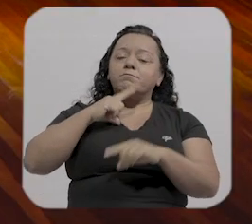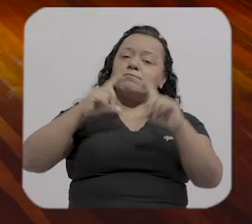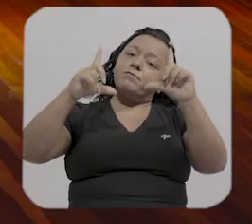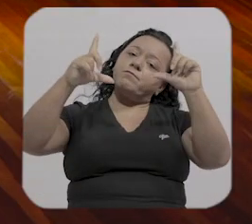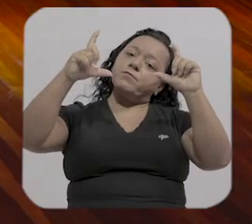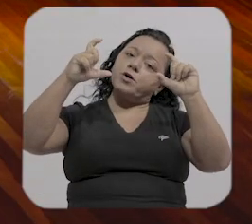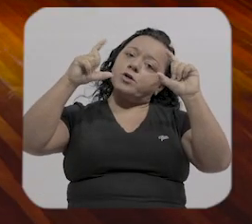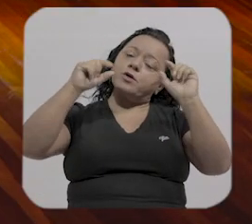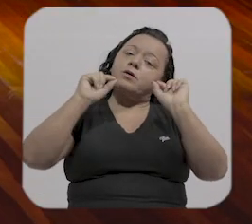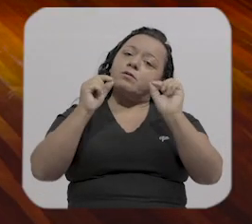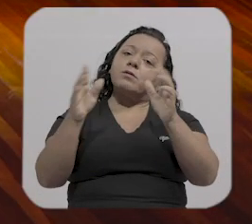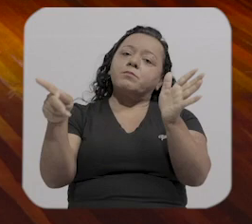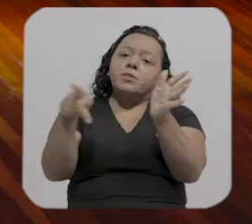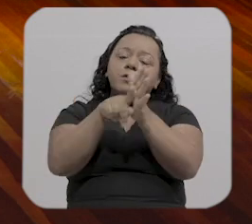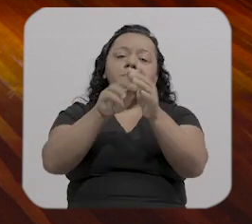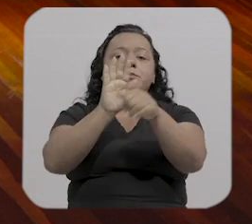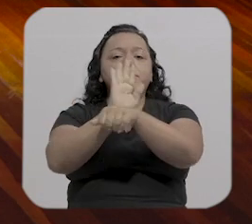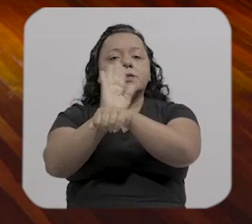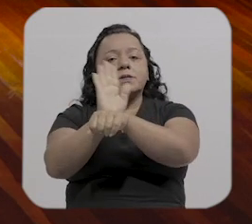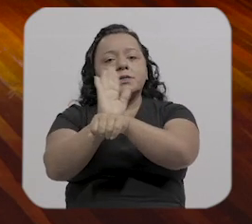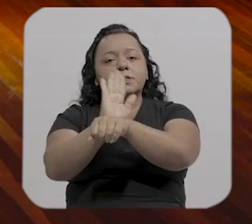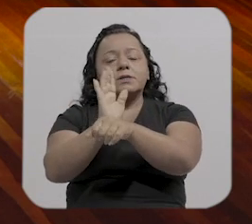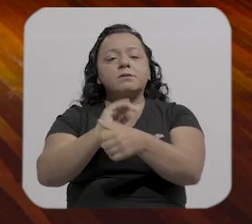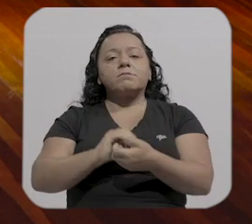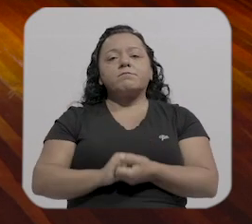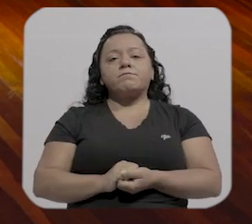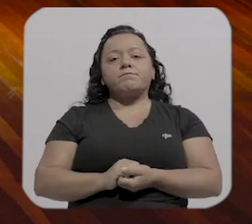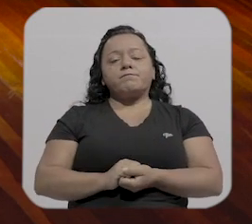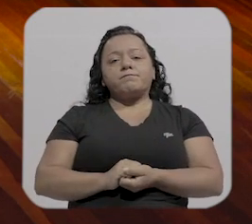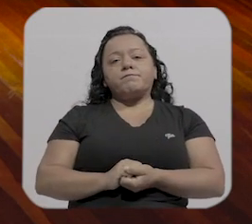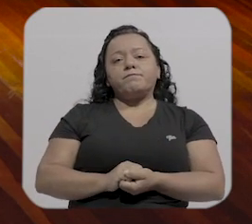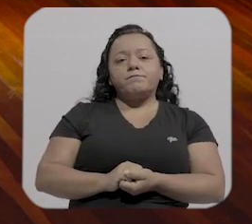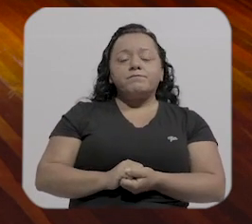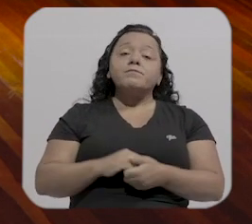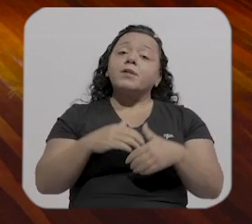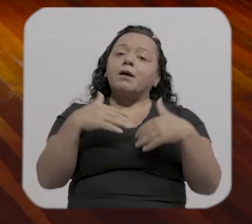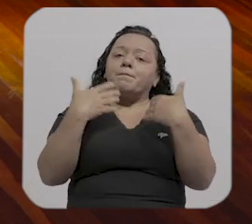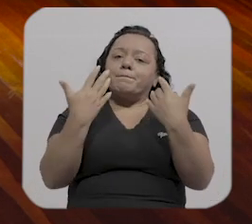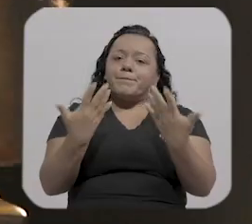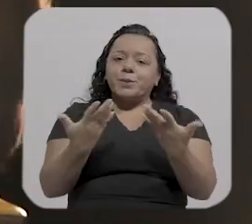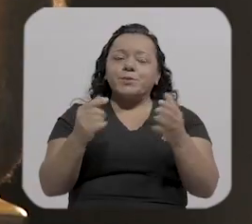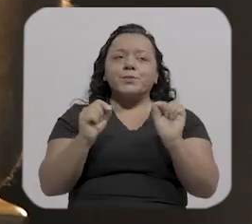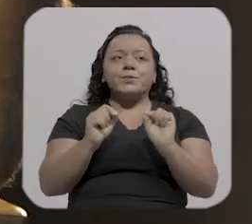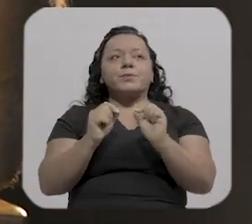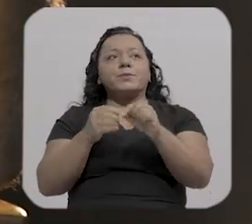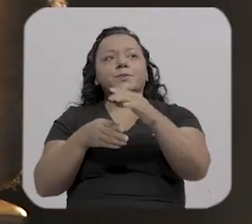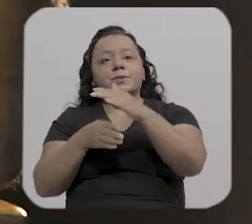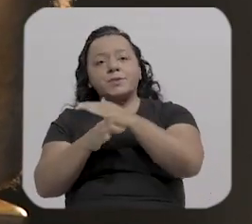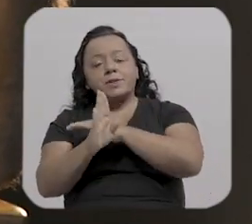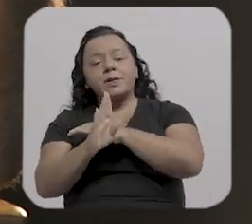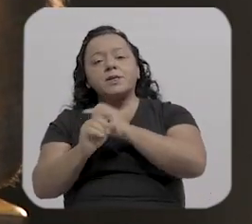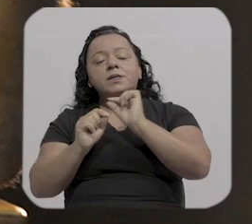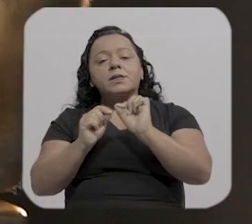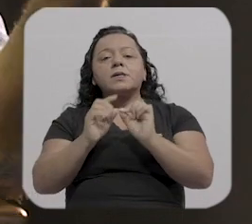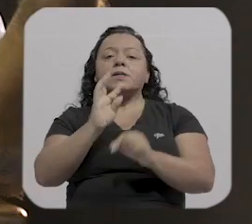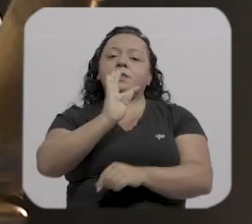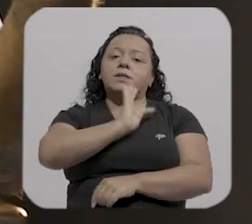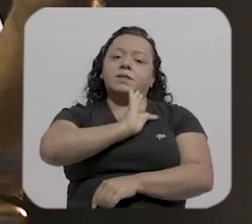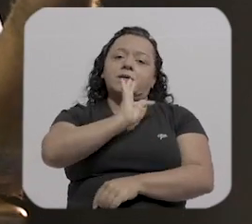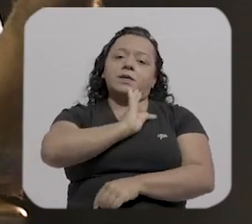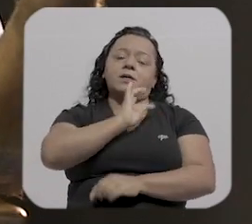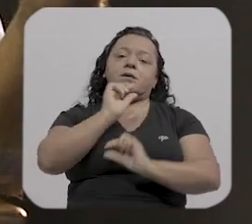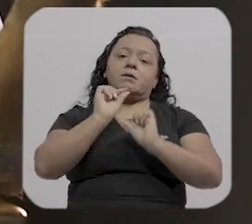documentário tinha fotografia para o cinema, né? Aí pronto, eu acho que foi assim a minha entrada